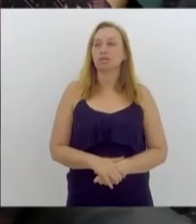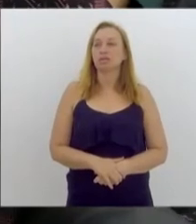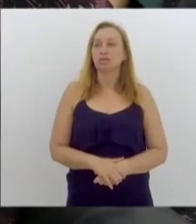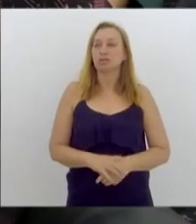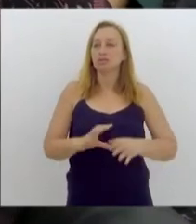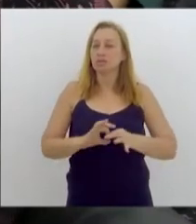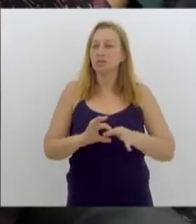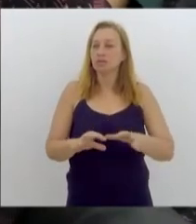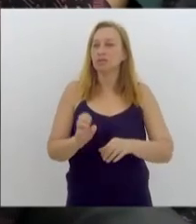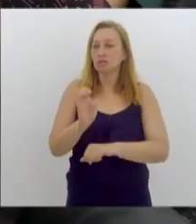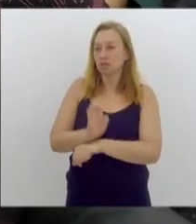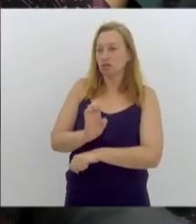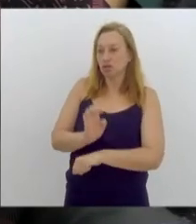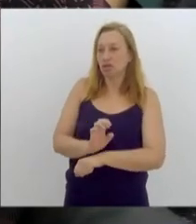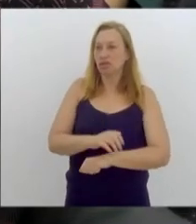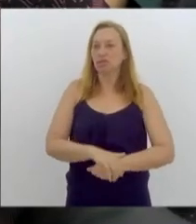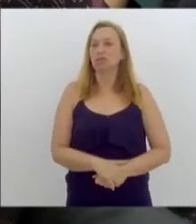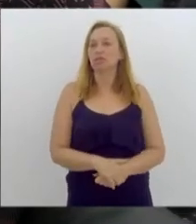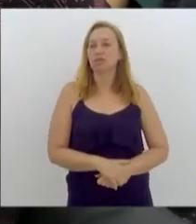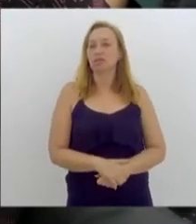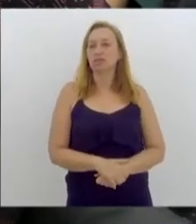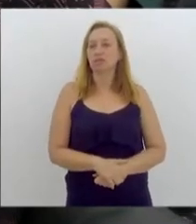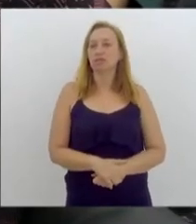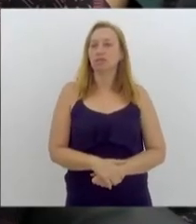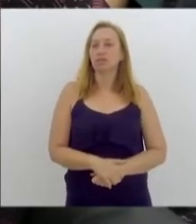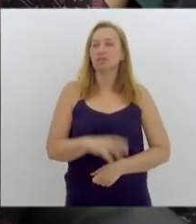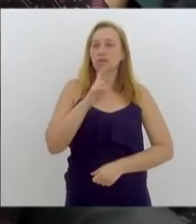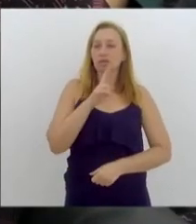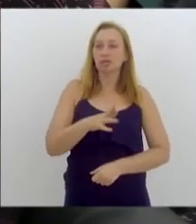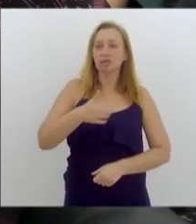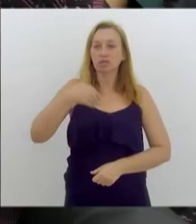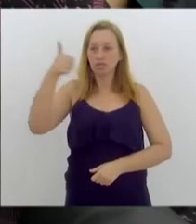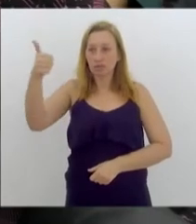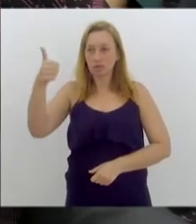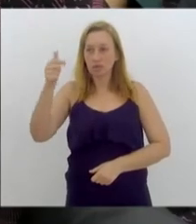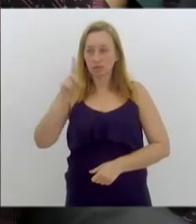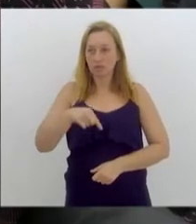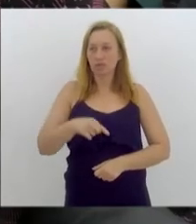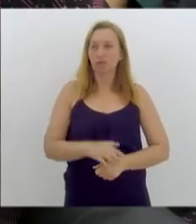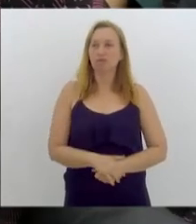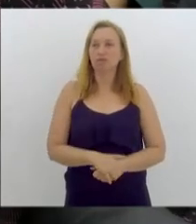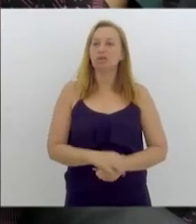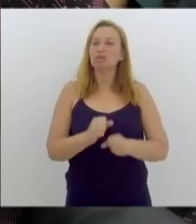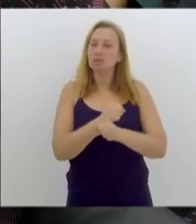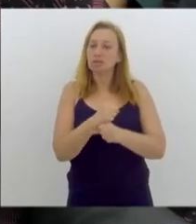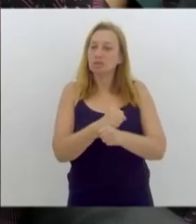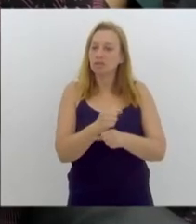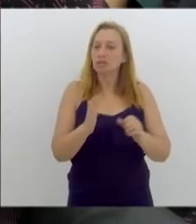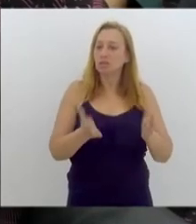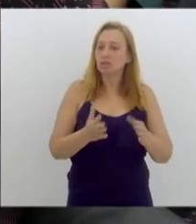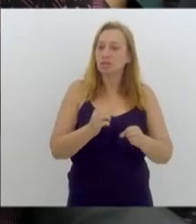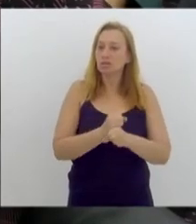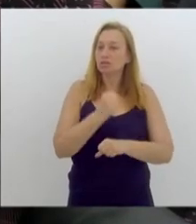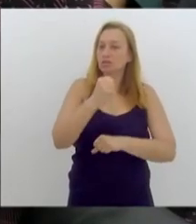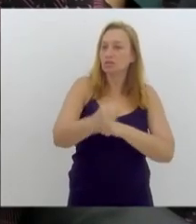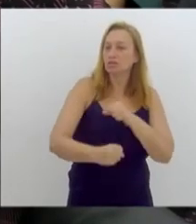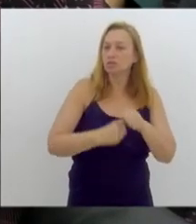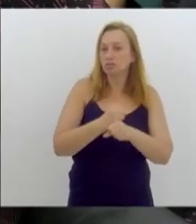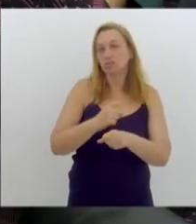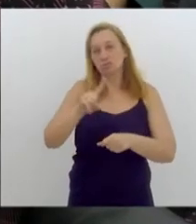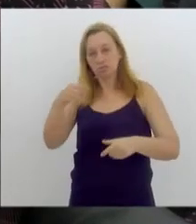que permitia o estado estado teria um resultado muito melhor né nesse ano e nos próximos em função